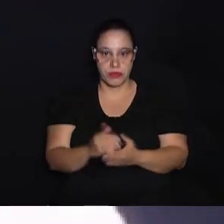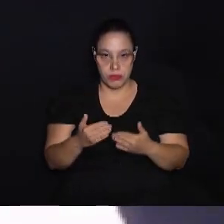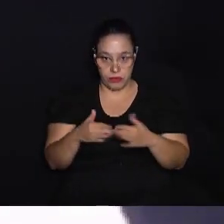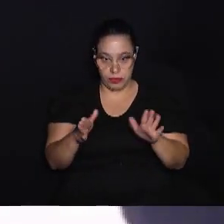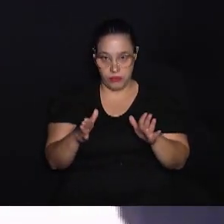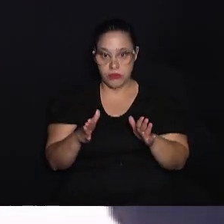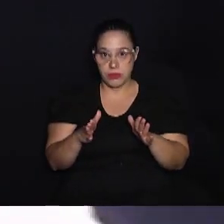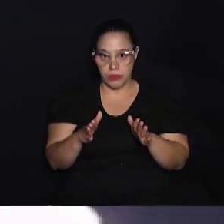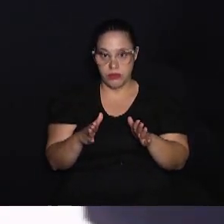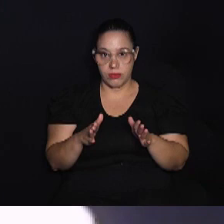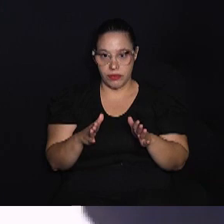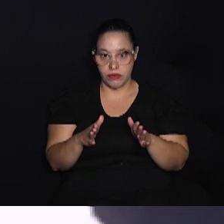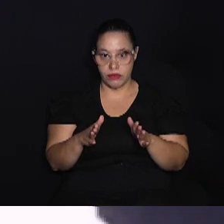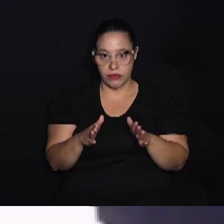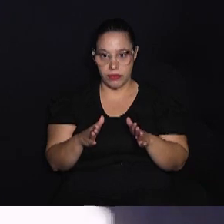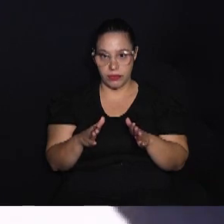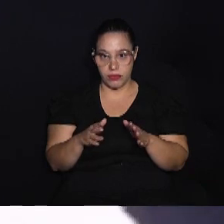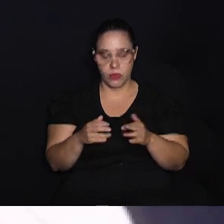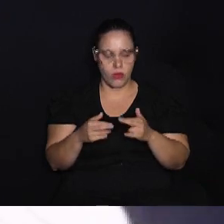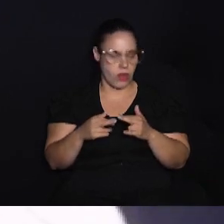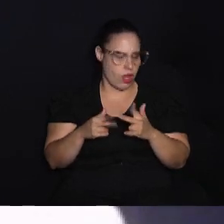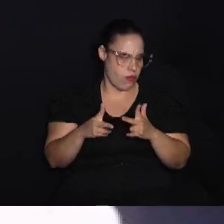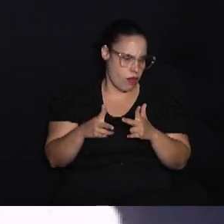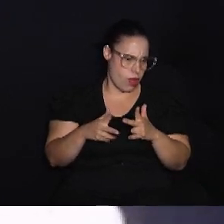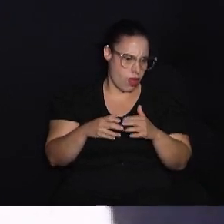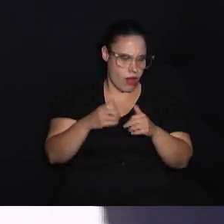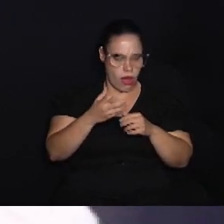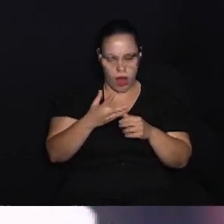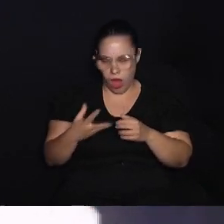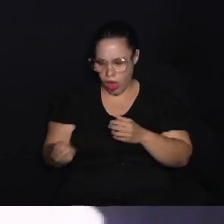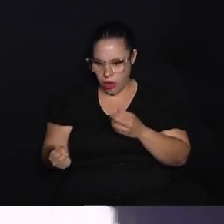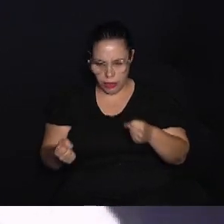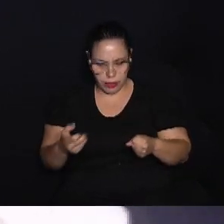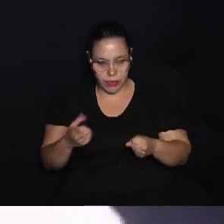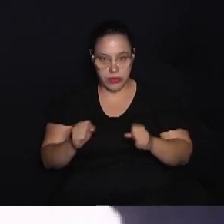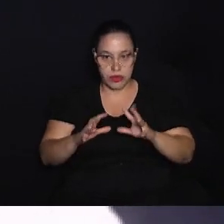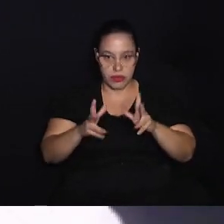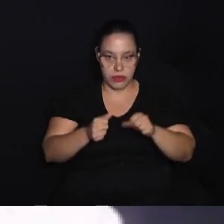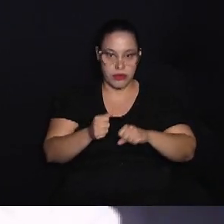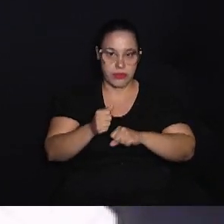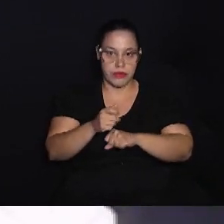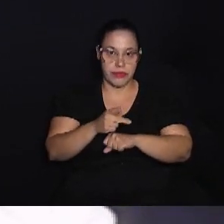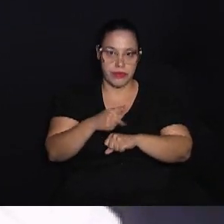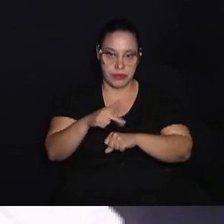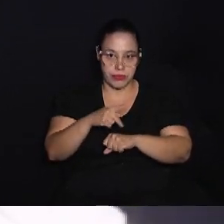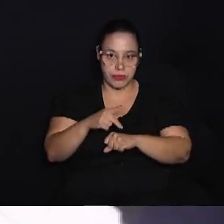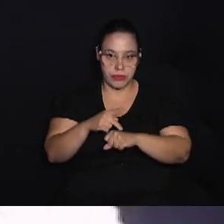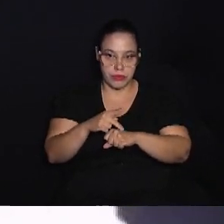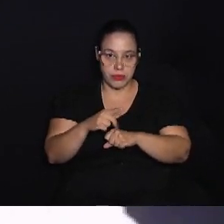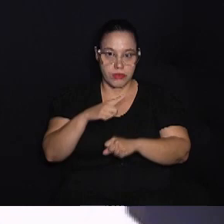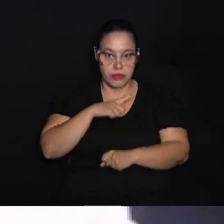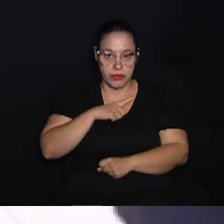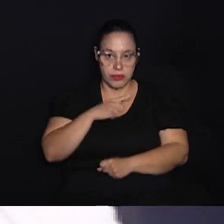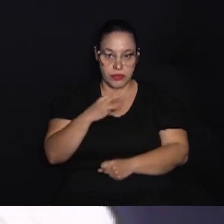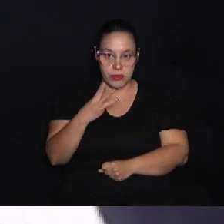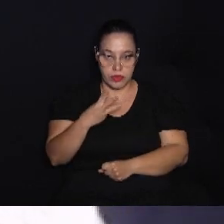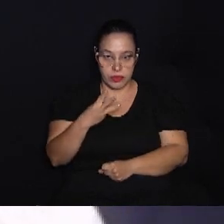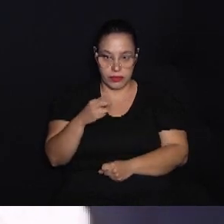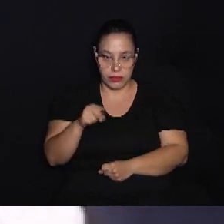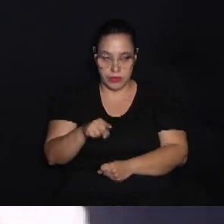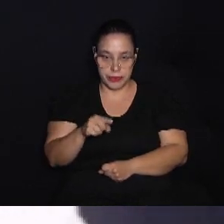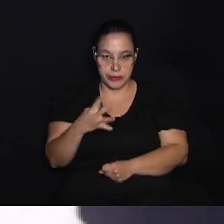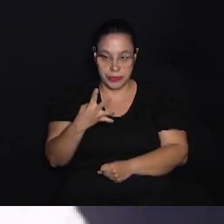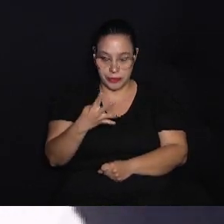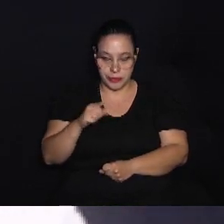Exatamente. A Abre atualmente, né, tem vários pontos de recebimento em todo o território nacional, né? A gente